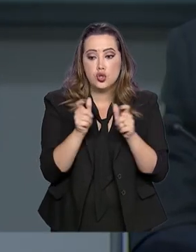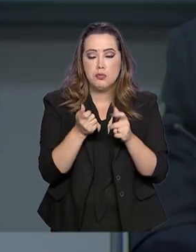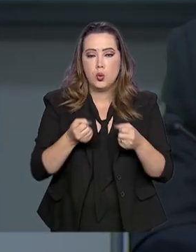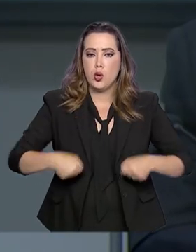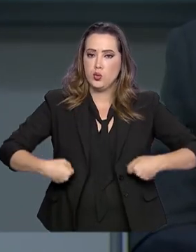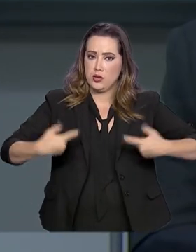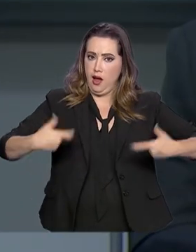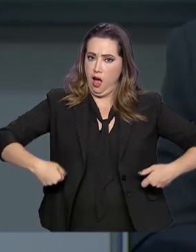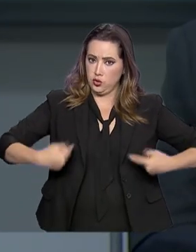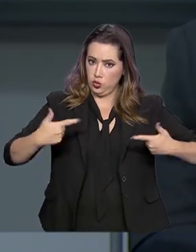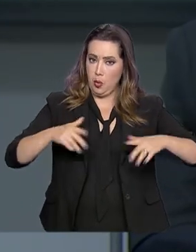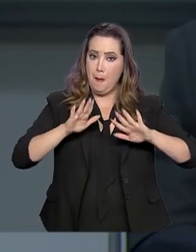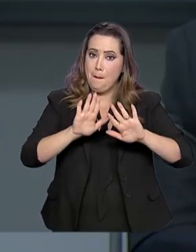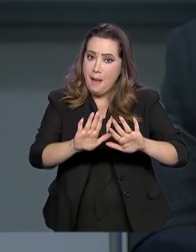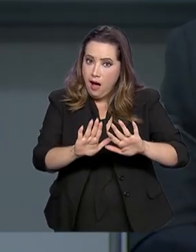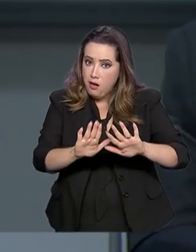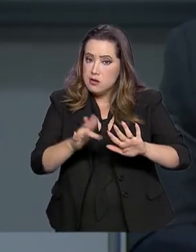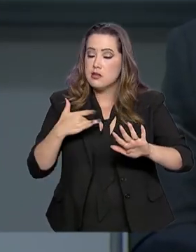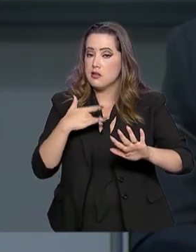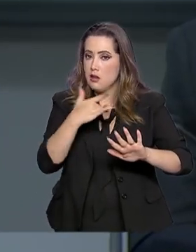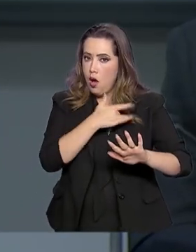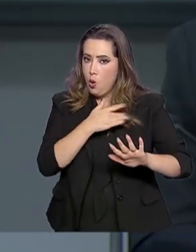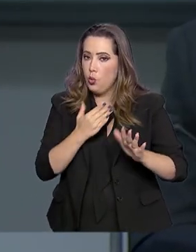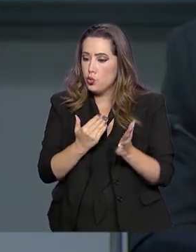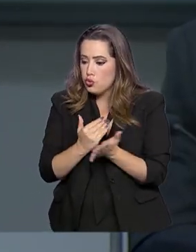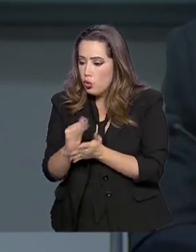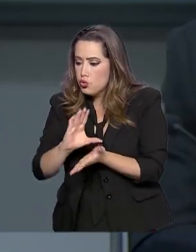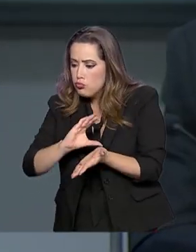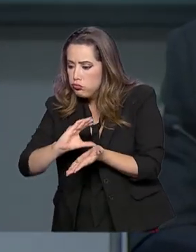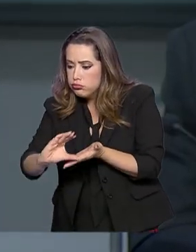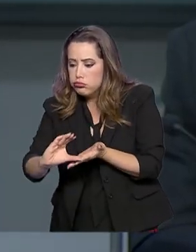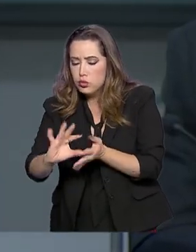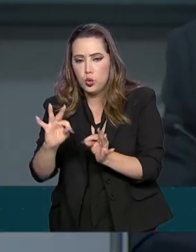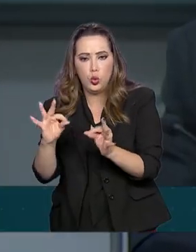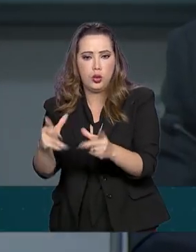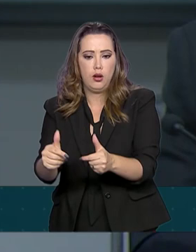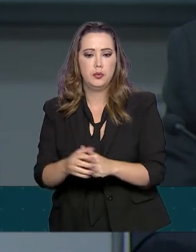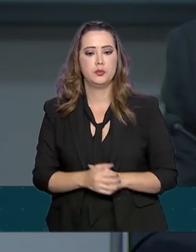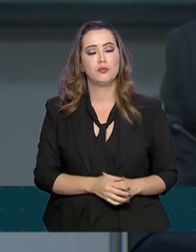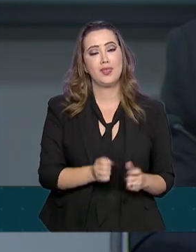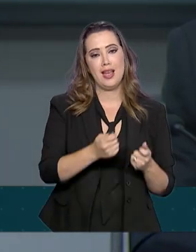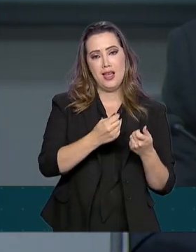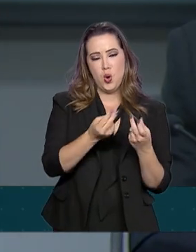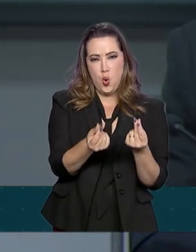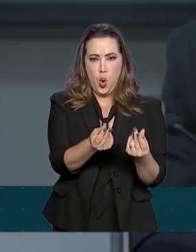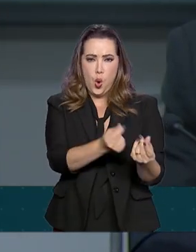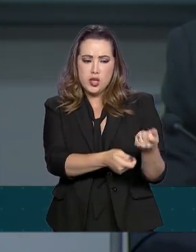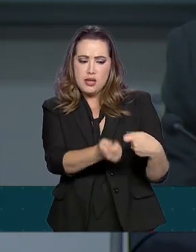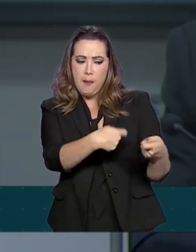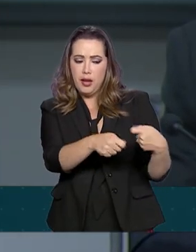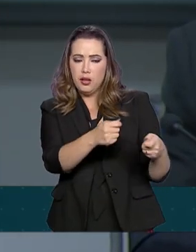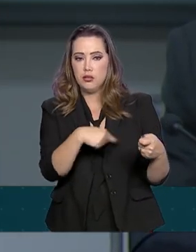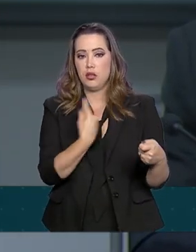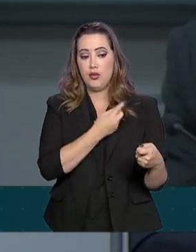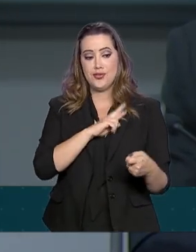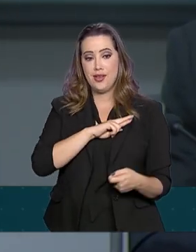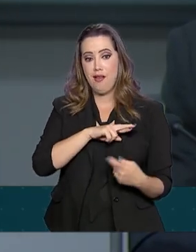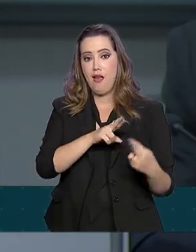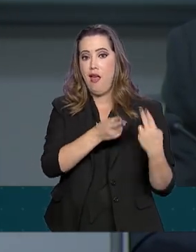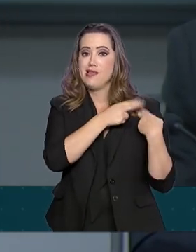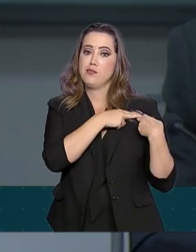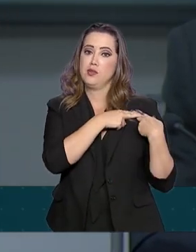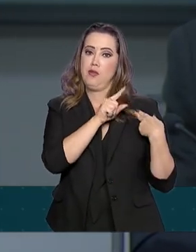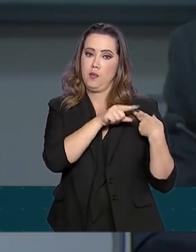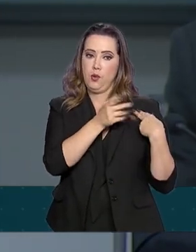houver, a saúde será a pasta menos afetada. Do ponto de vista orçamentário, é uma responsabilidade nossa e nós estamos